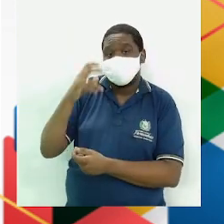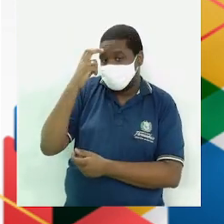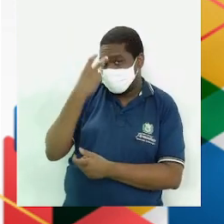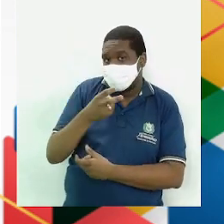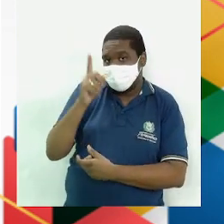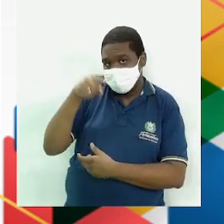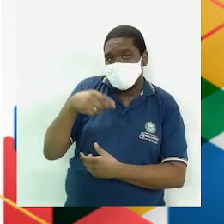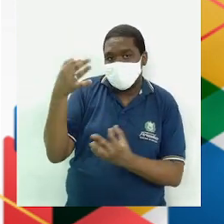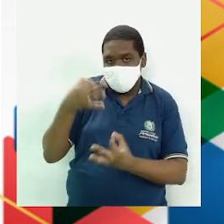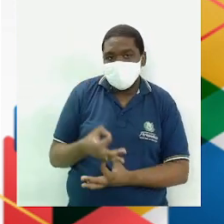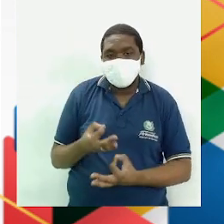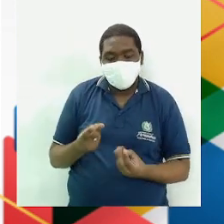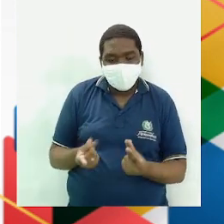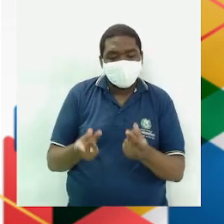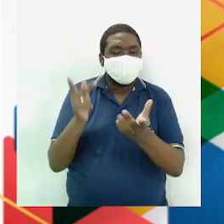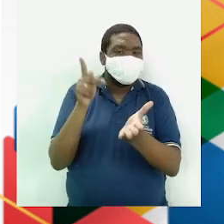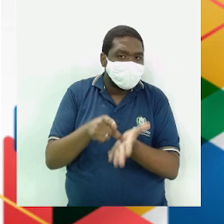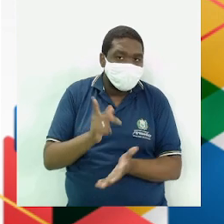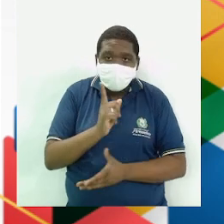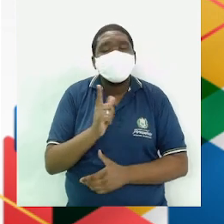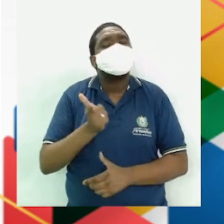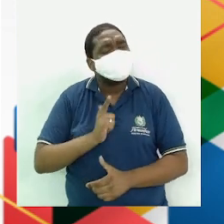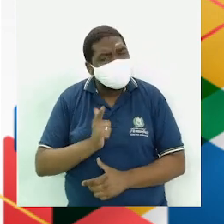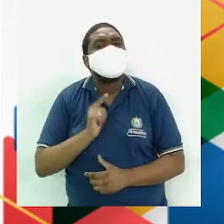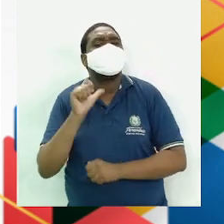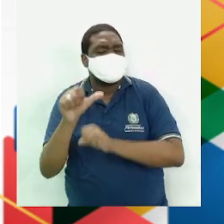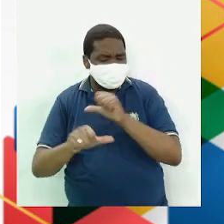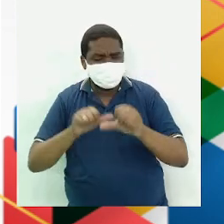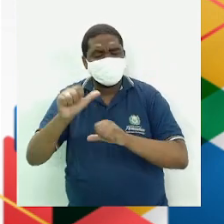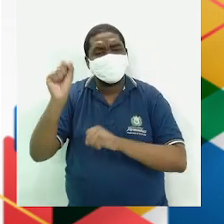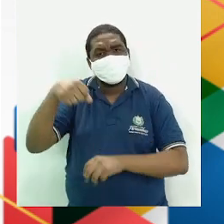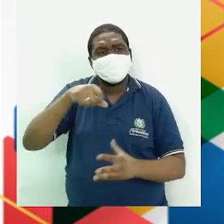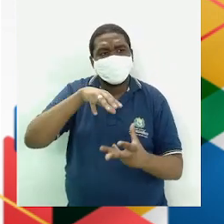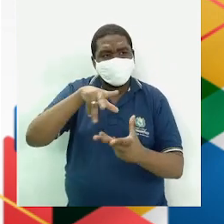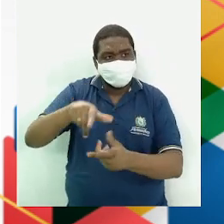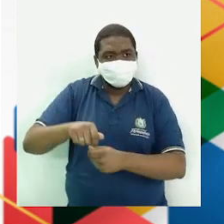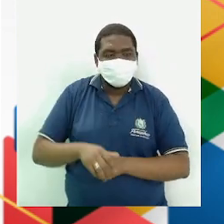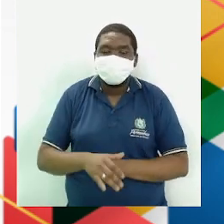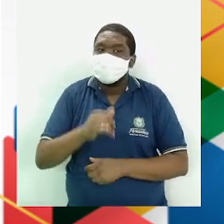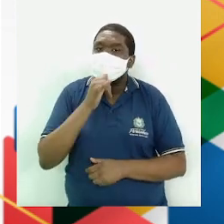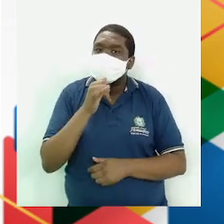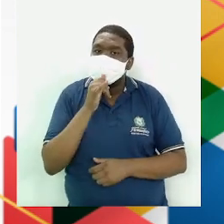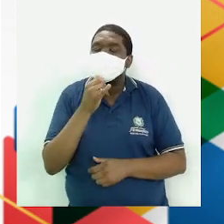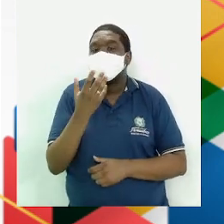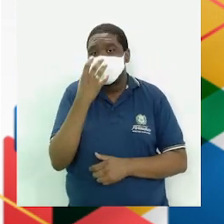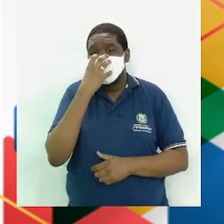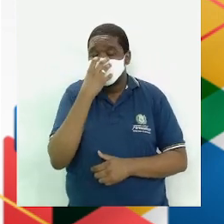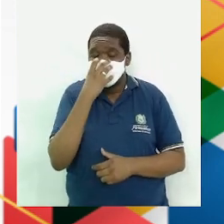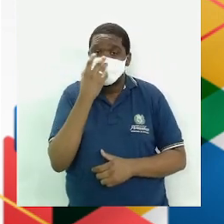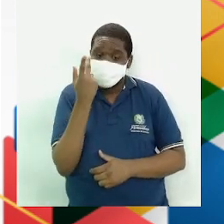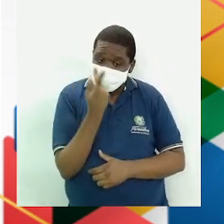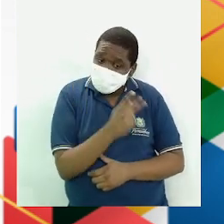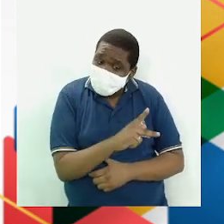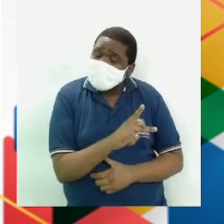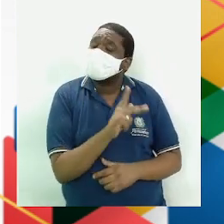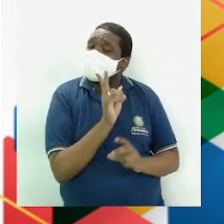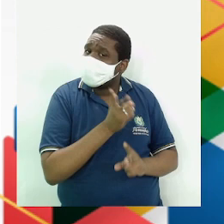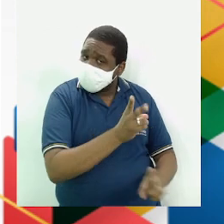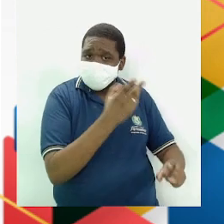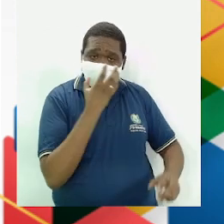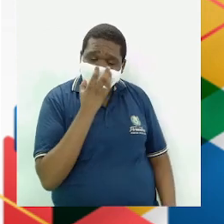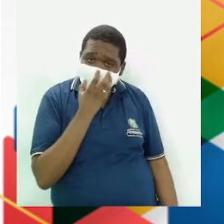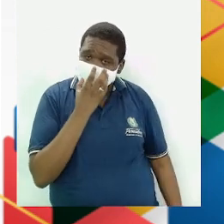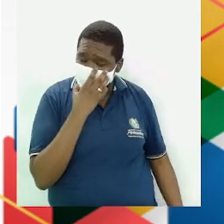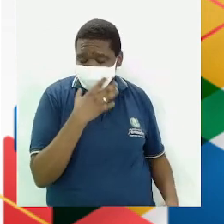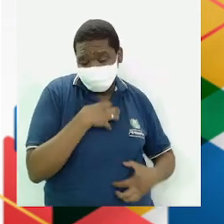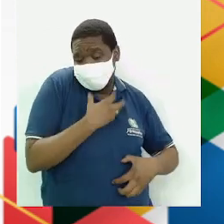perfeito, eterno, verdadeiro, não há transformação, certo? O cão, ele sempre será um cão daquela maneira, um cachorro daquela